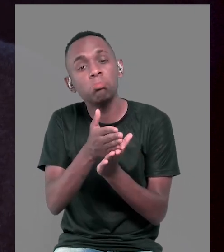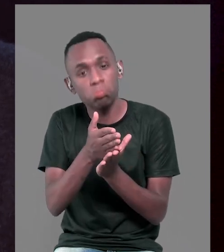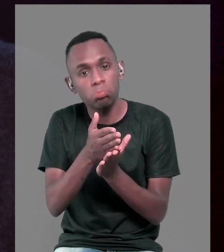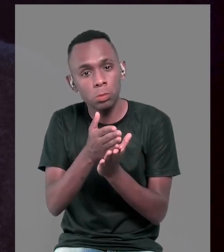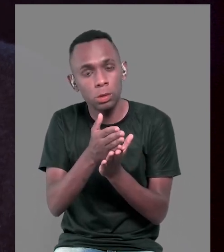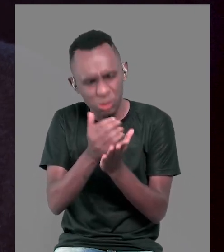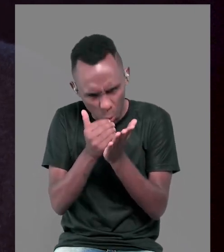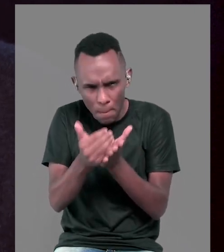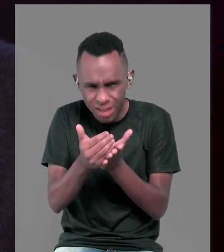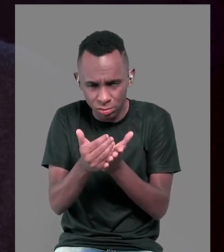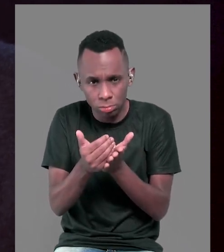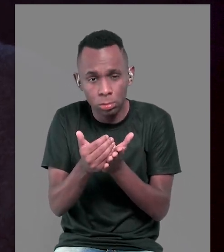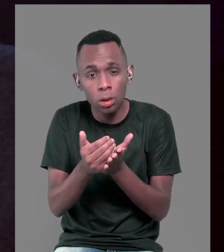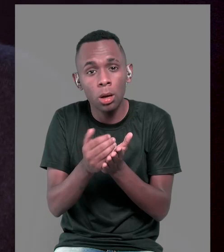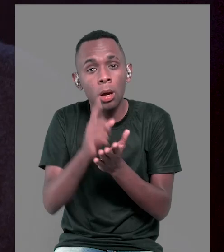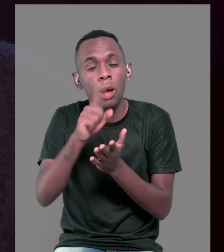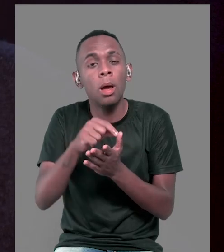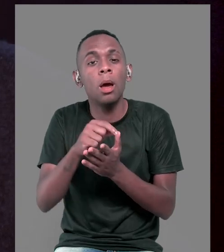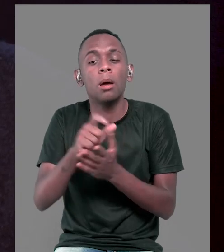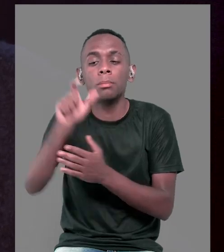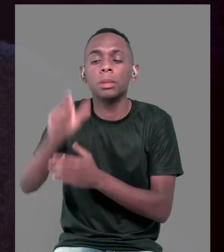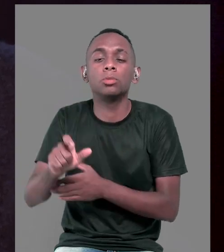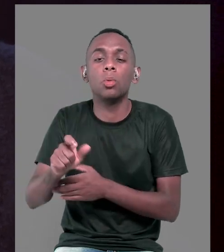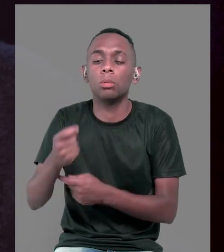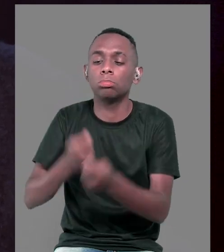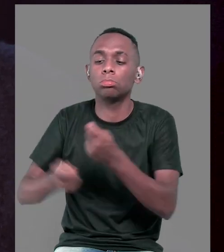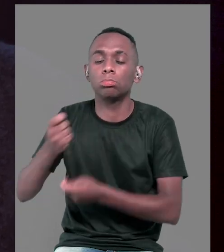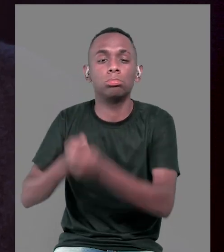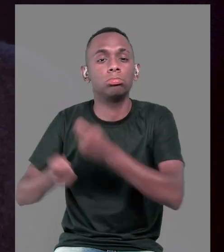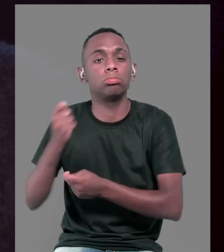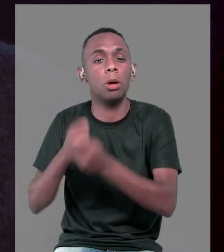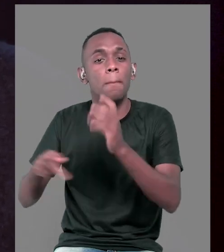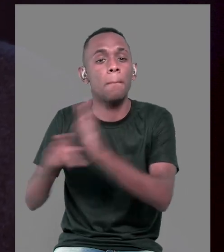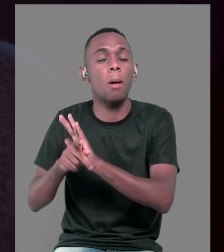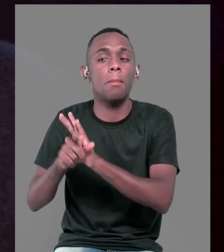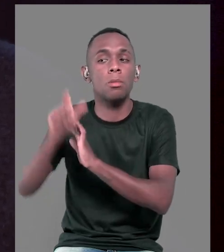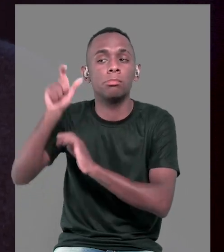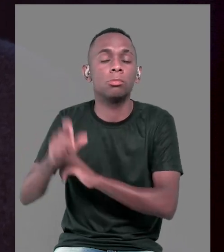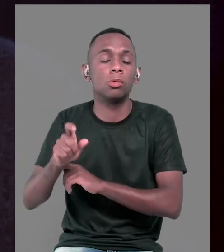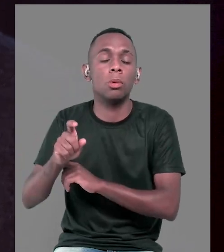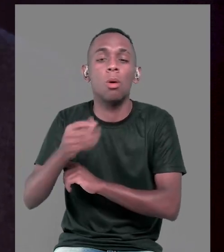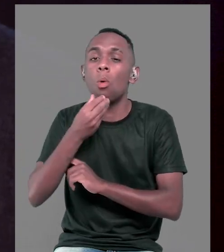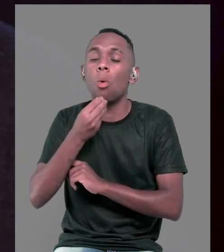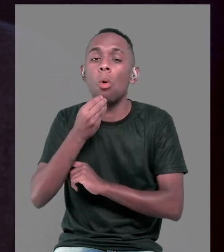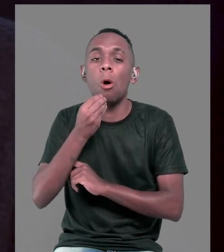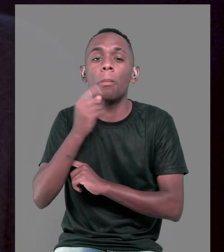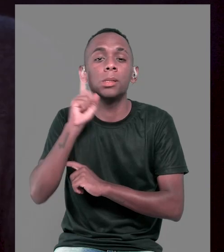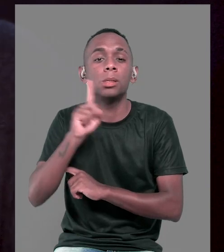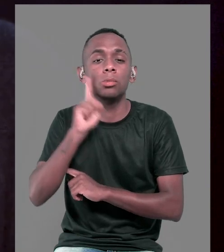parte inicial é o economista britânico John Maynard Keynes, que